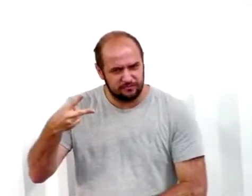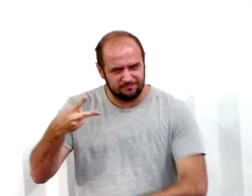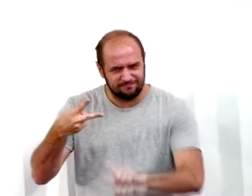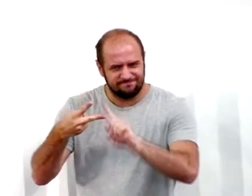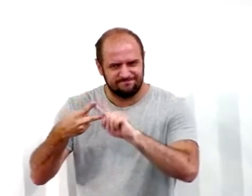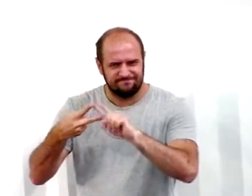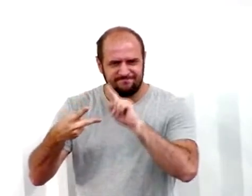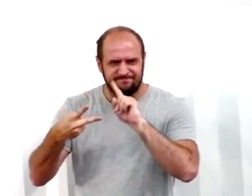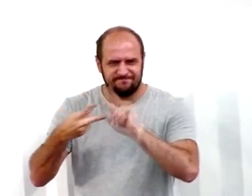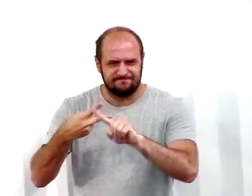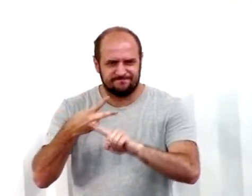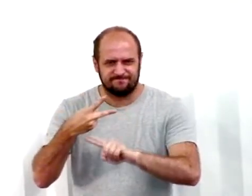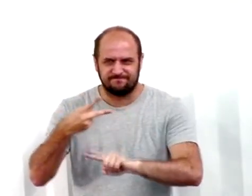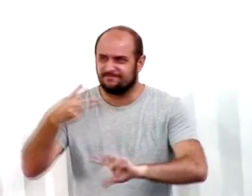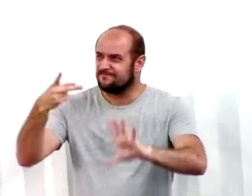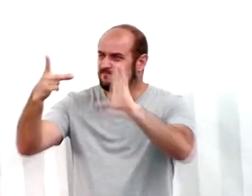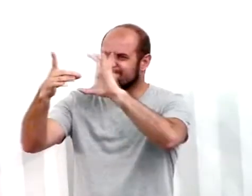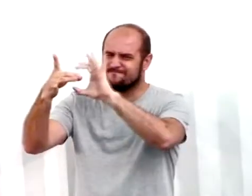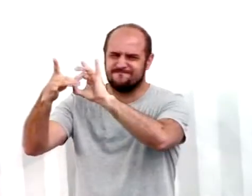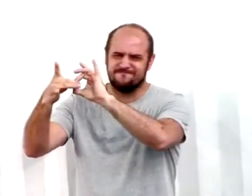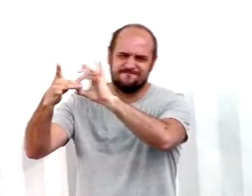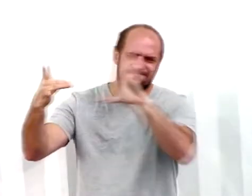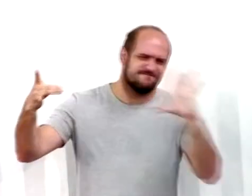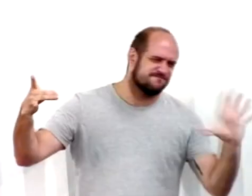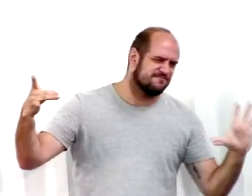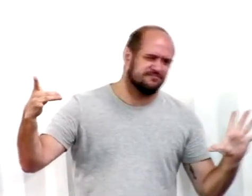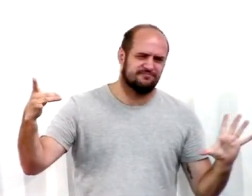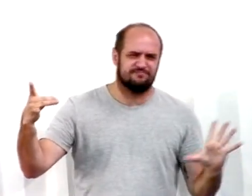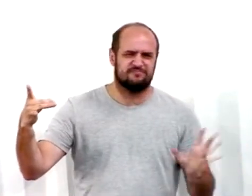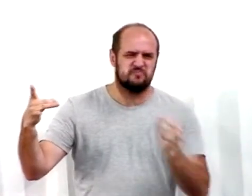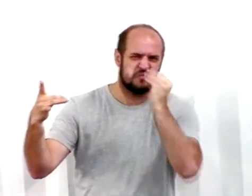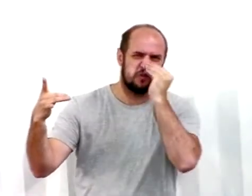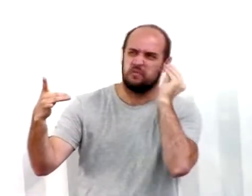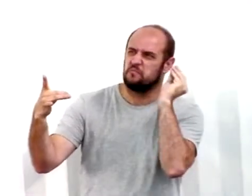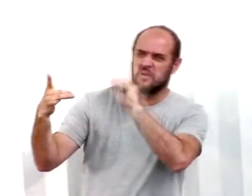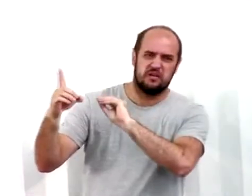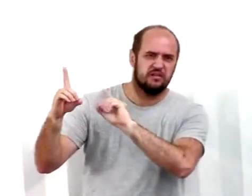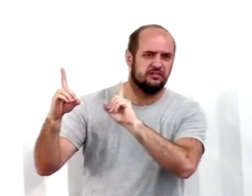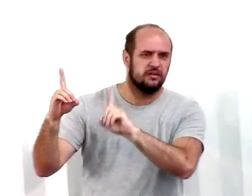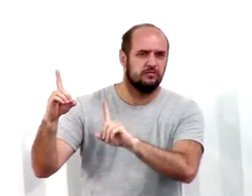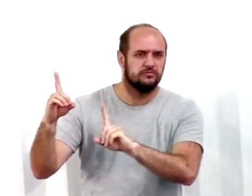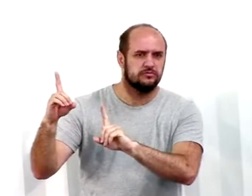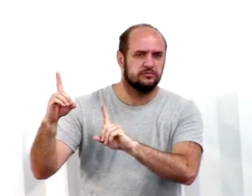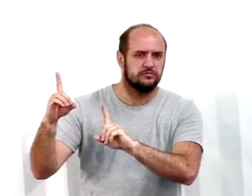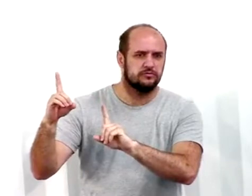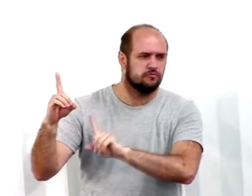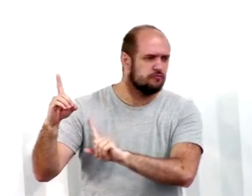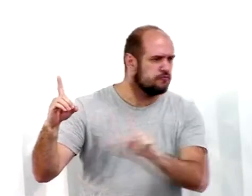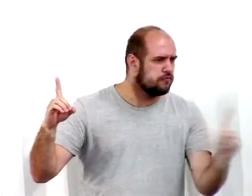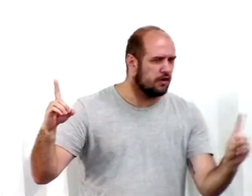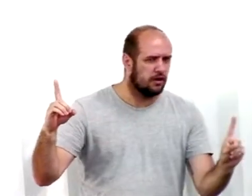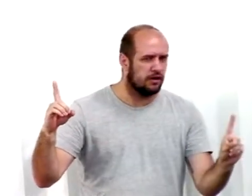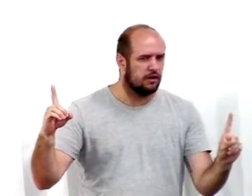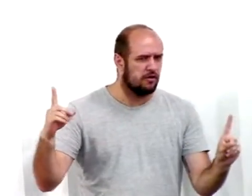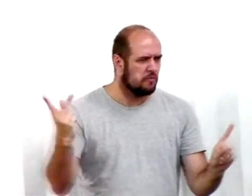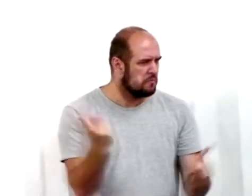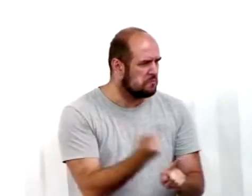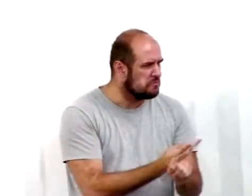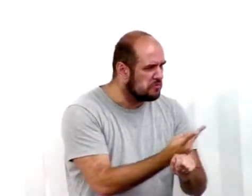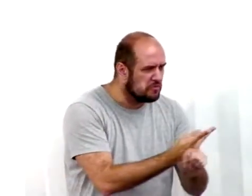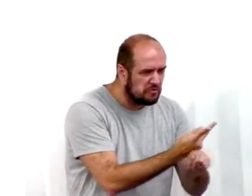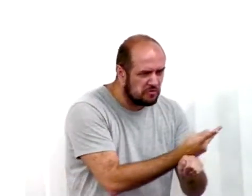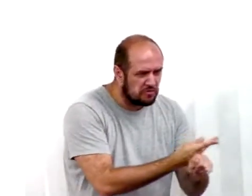deles, eles abandonaram ao Deus poderoso, a fonte de água da vida, e cavaram